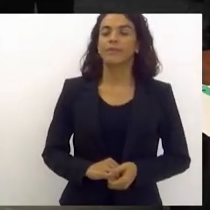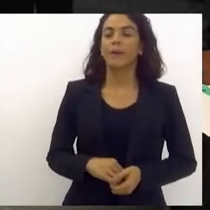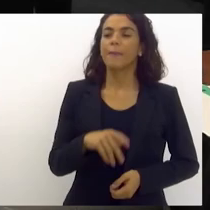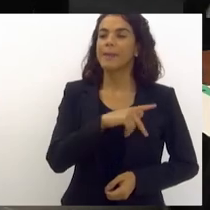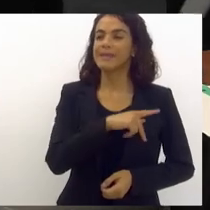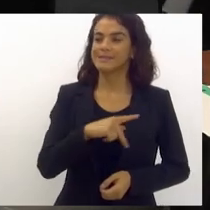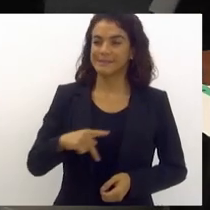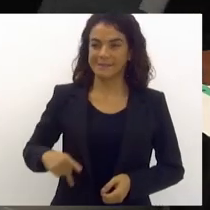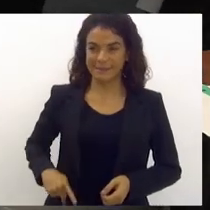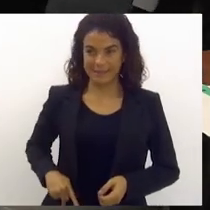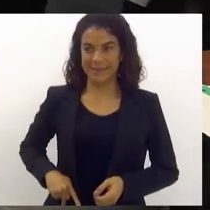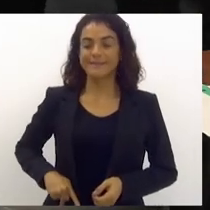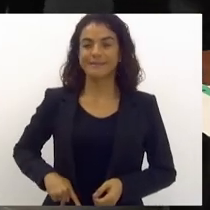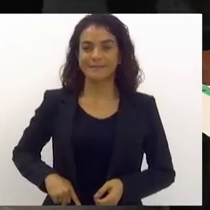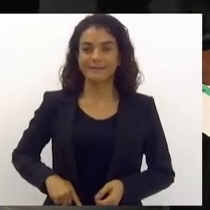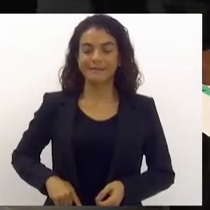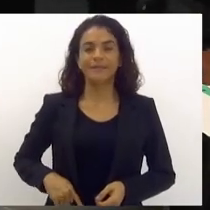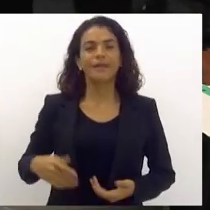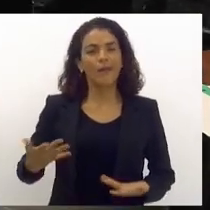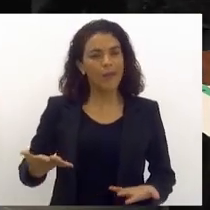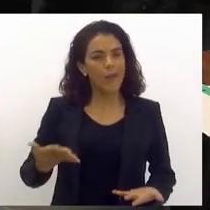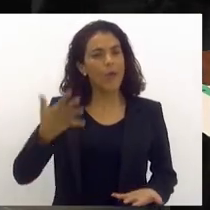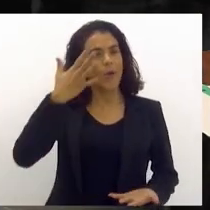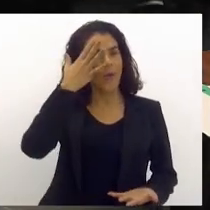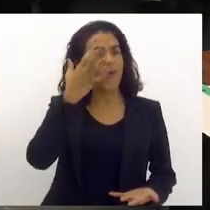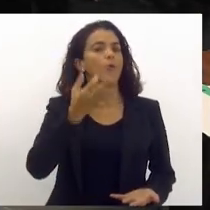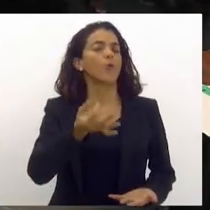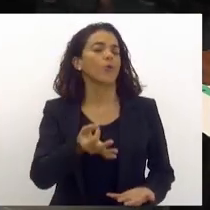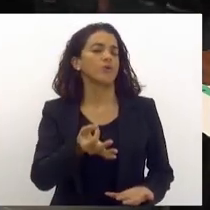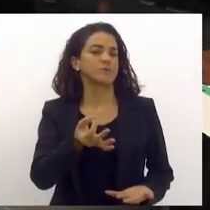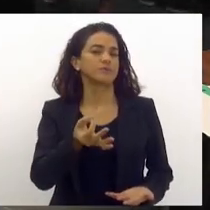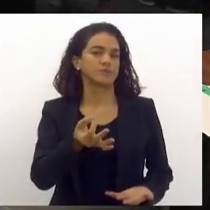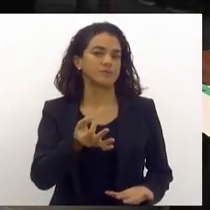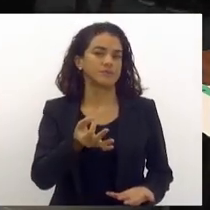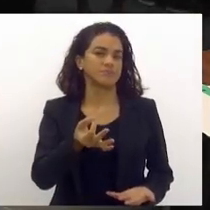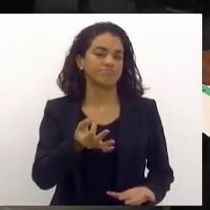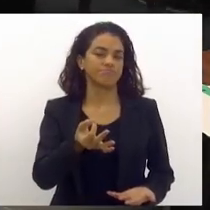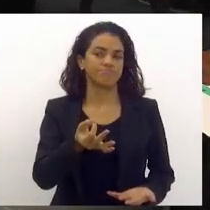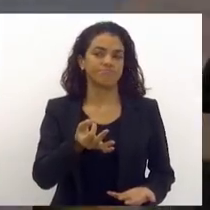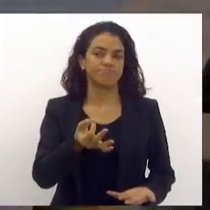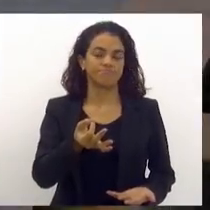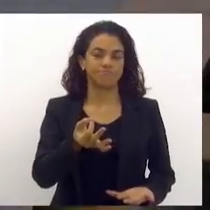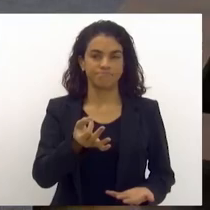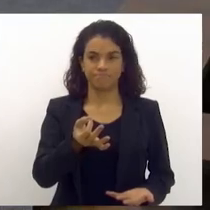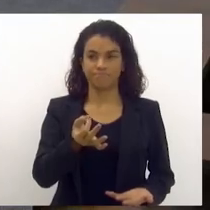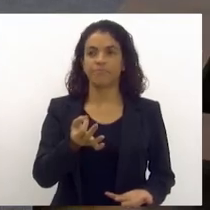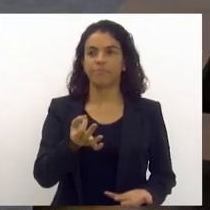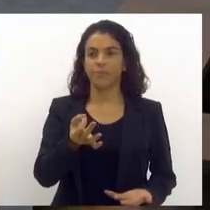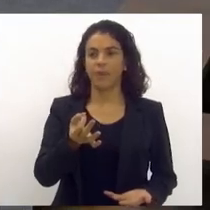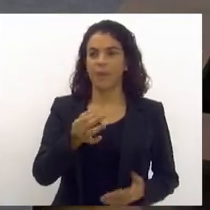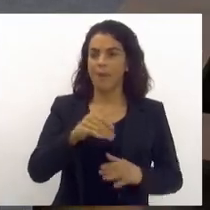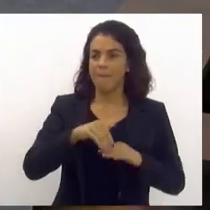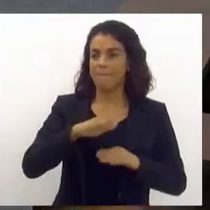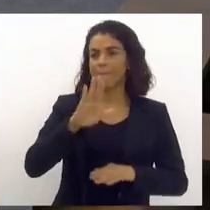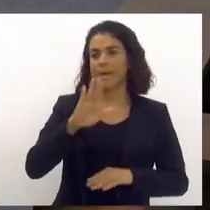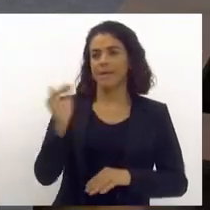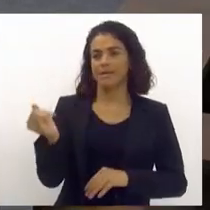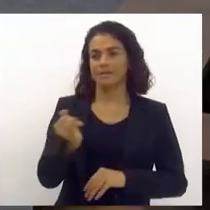Presidente, eu considero que o destaque mais